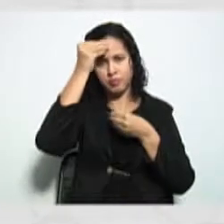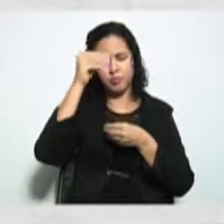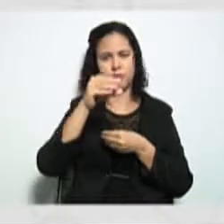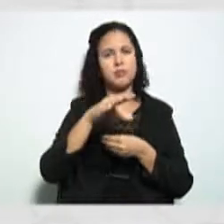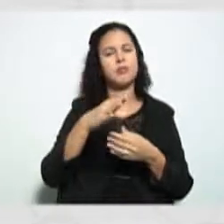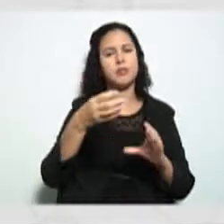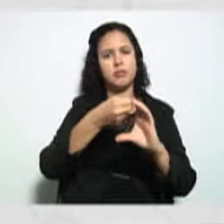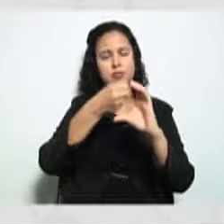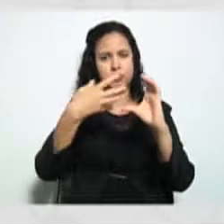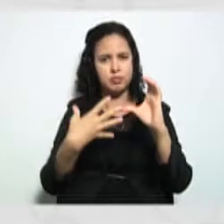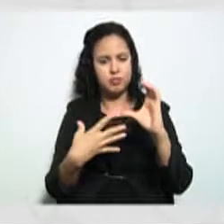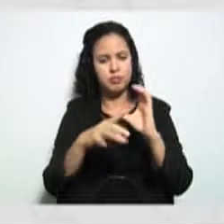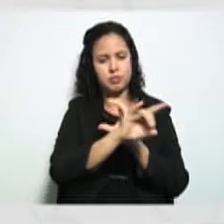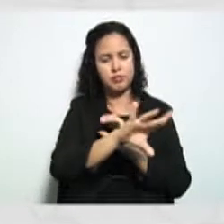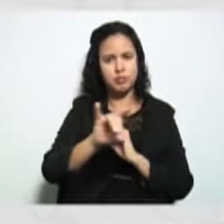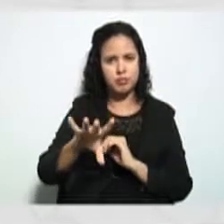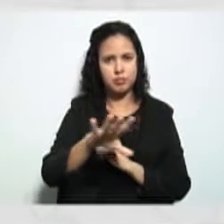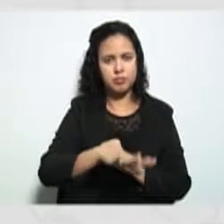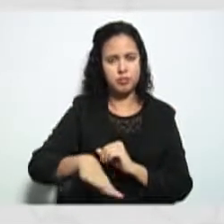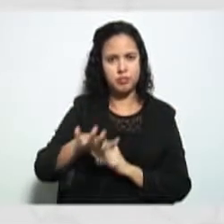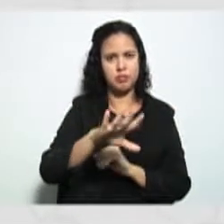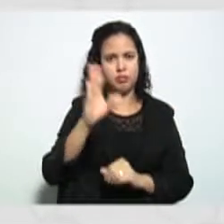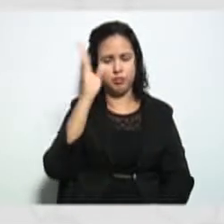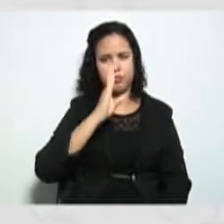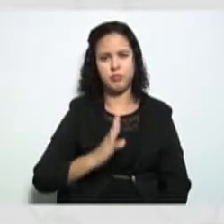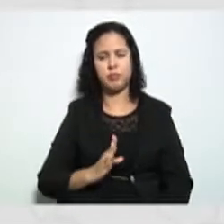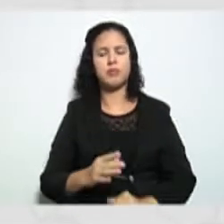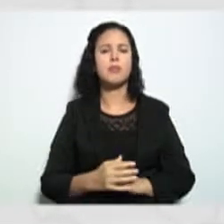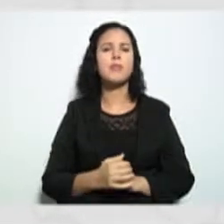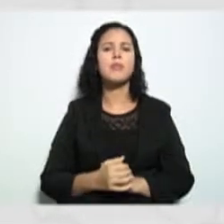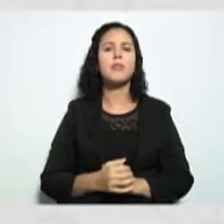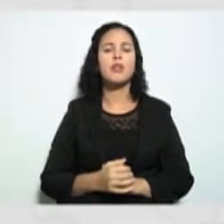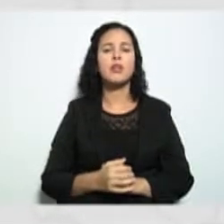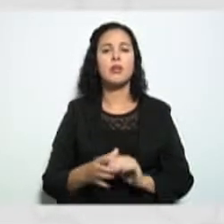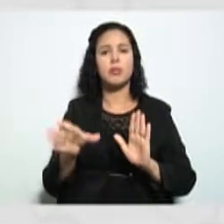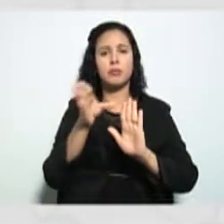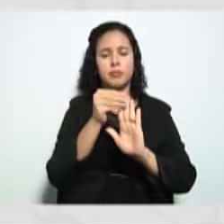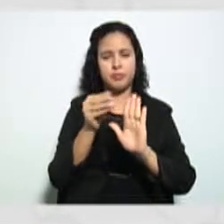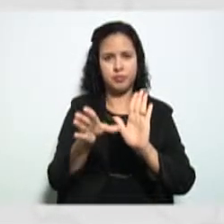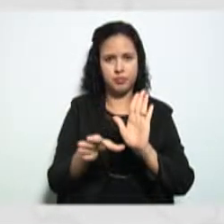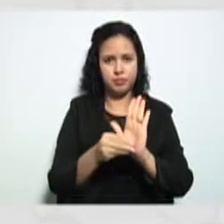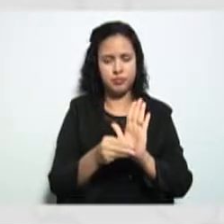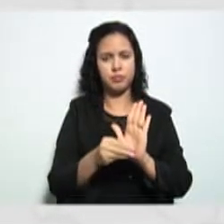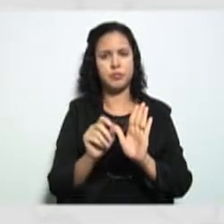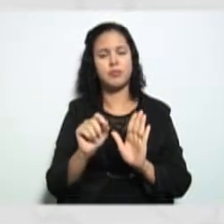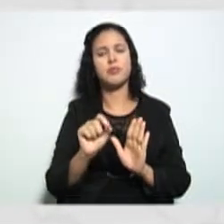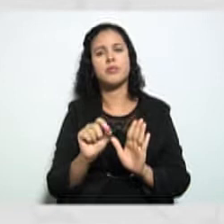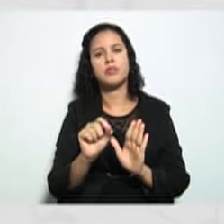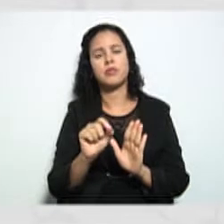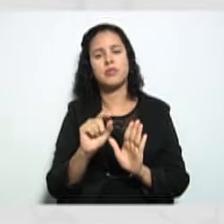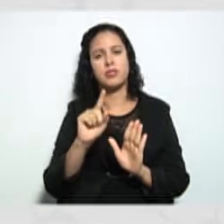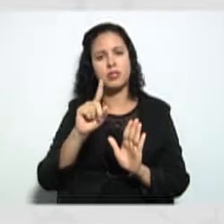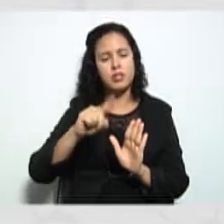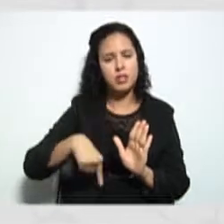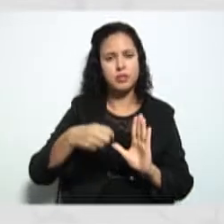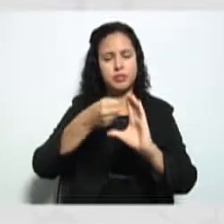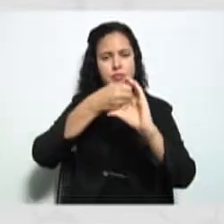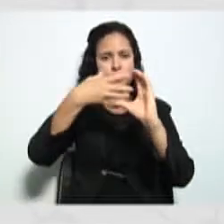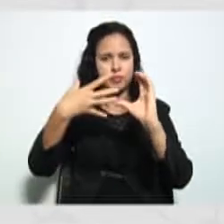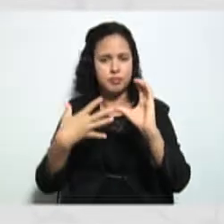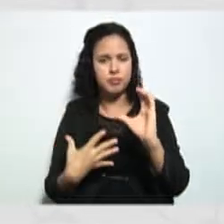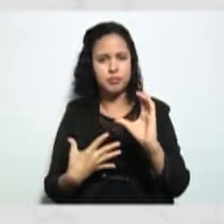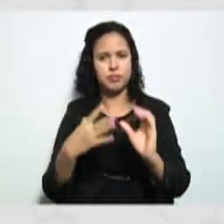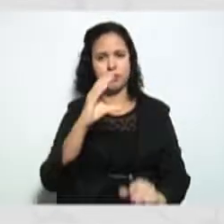do cooperativismo no Brasil. E o conteúdo dessa aula vai ser, nós vamos falar sobre as características